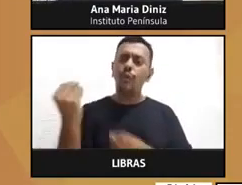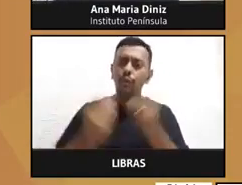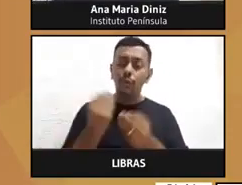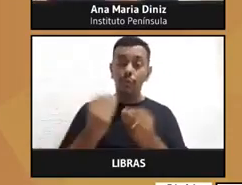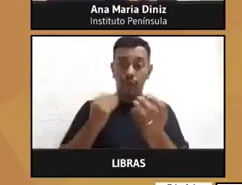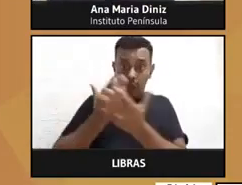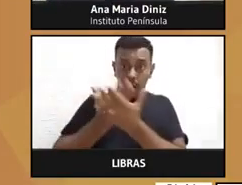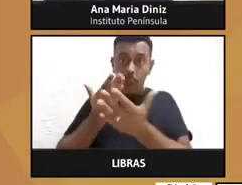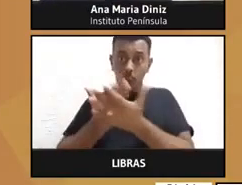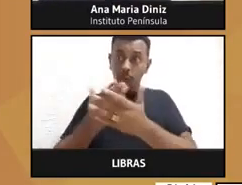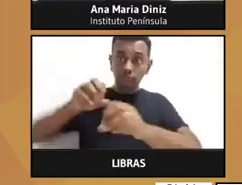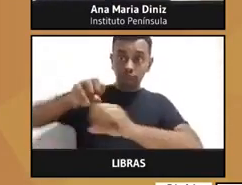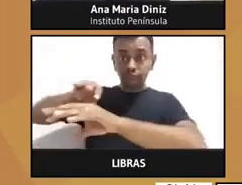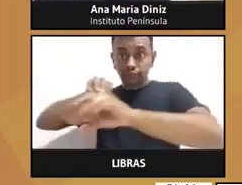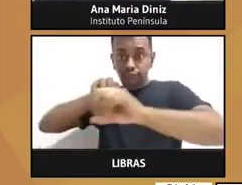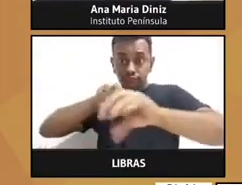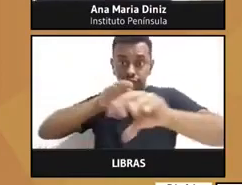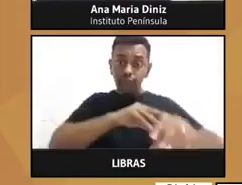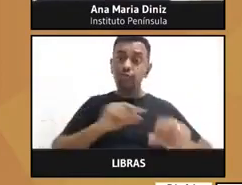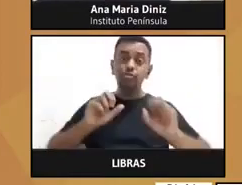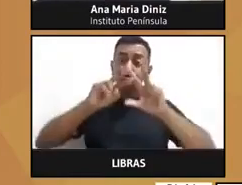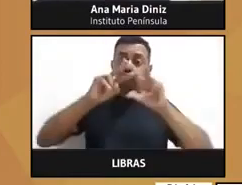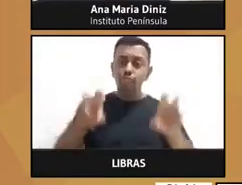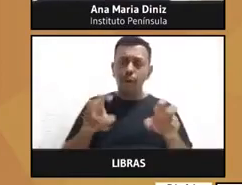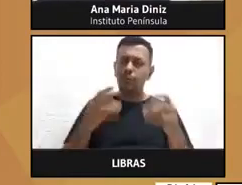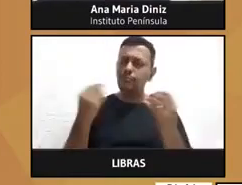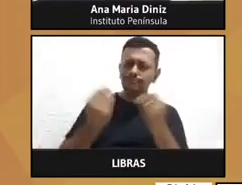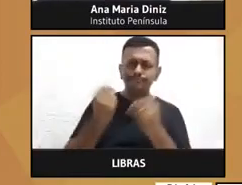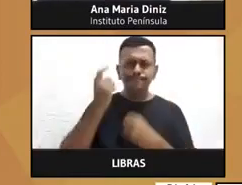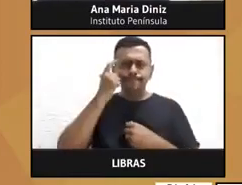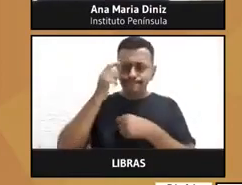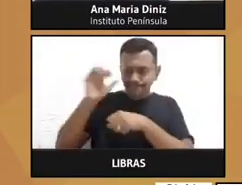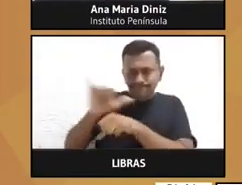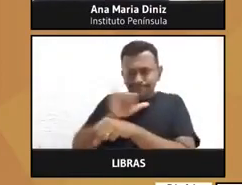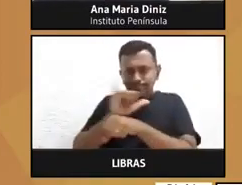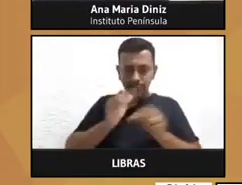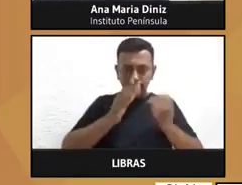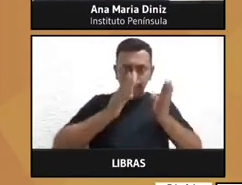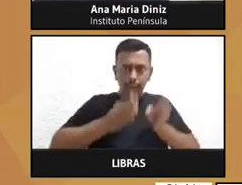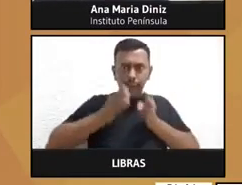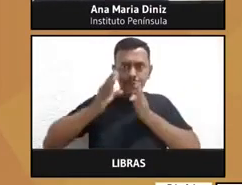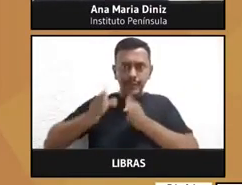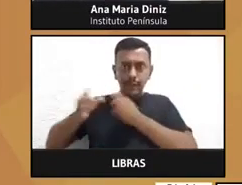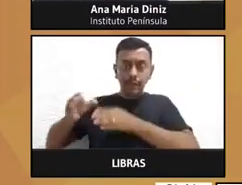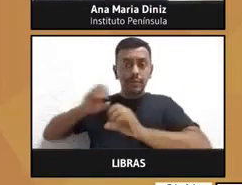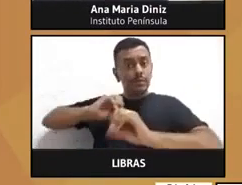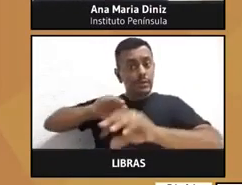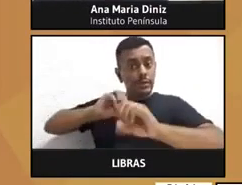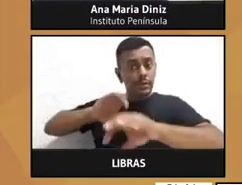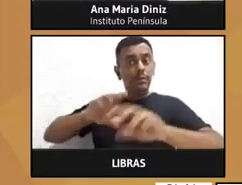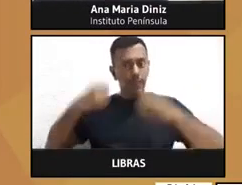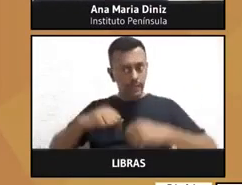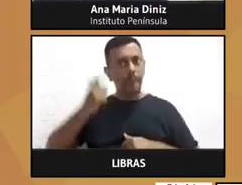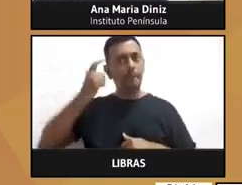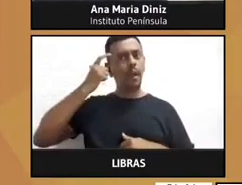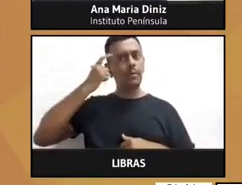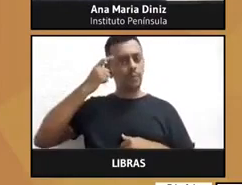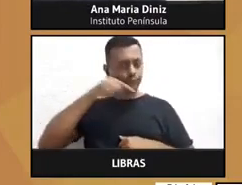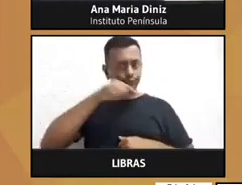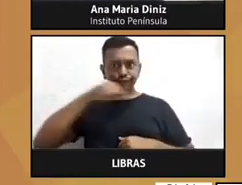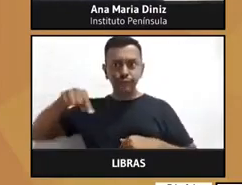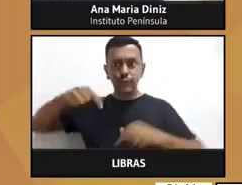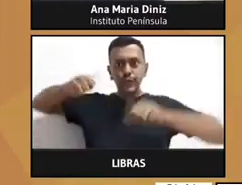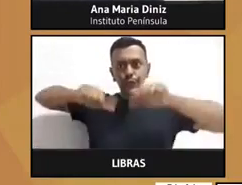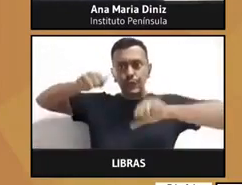ensino. E pensar sobre o processo é uma coisa muito produtiva, os resultados são melhores, e